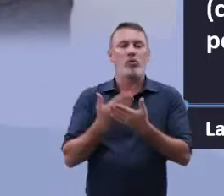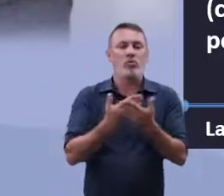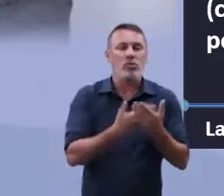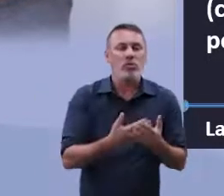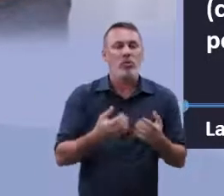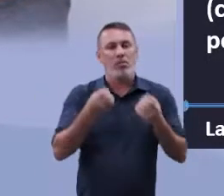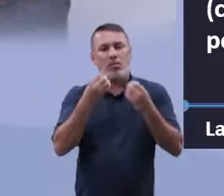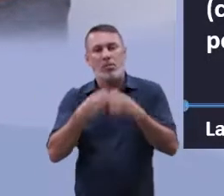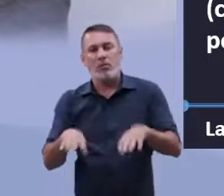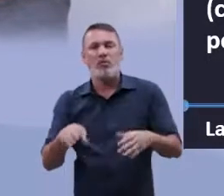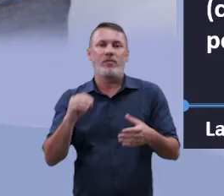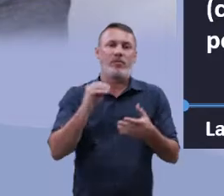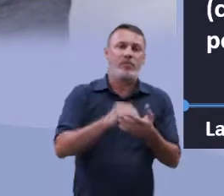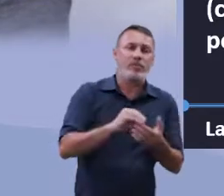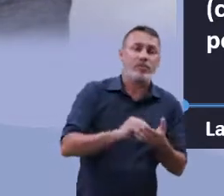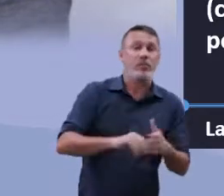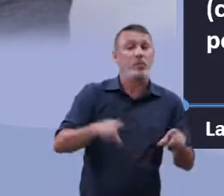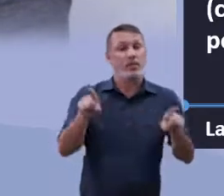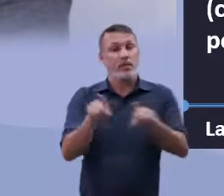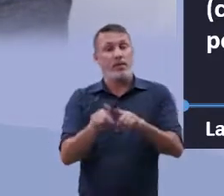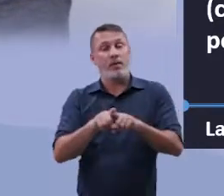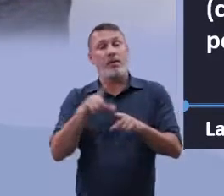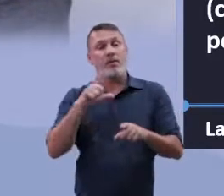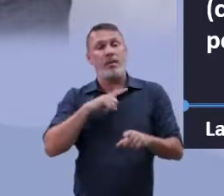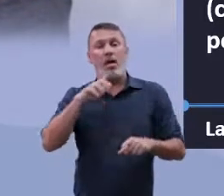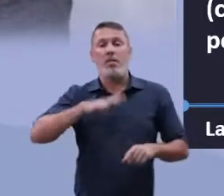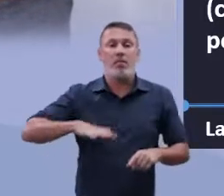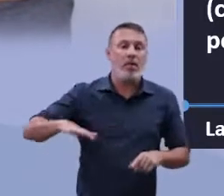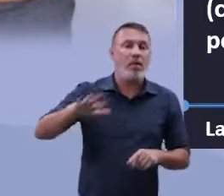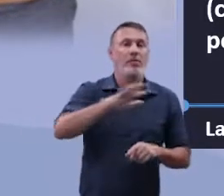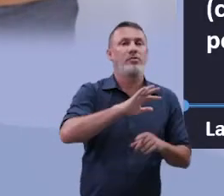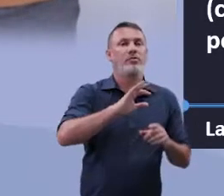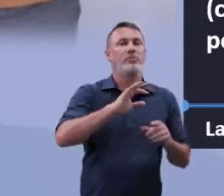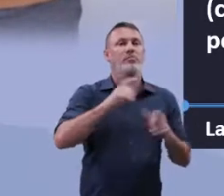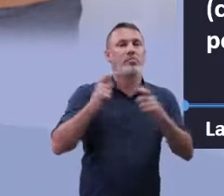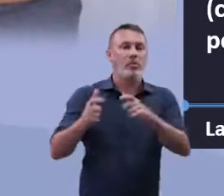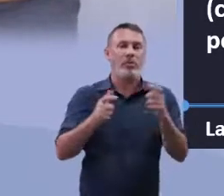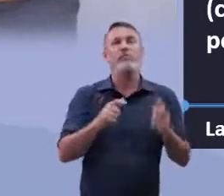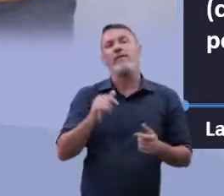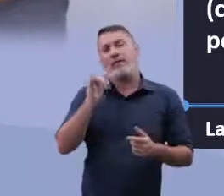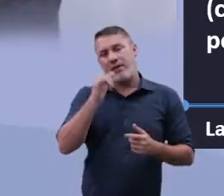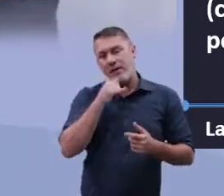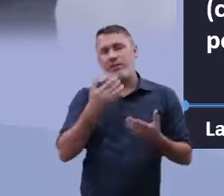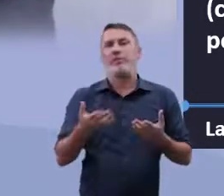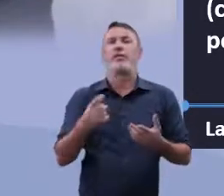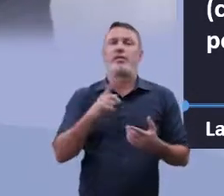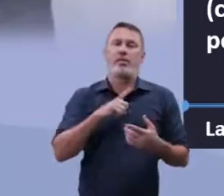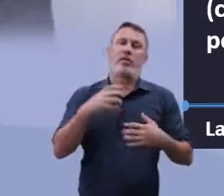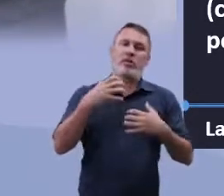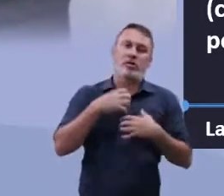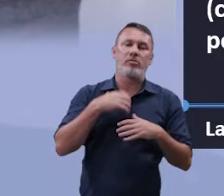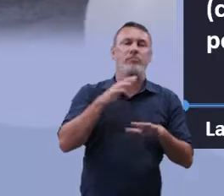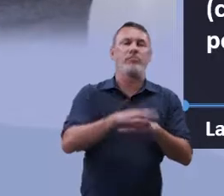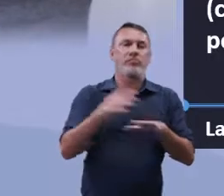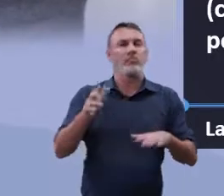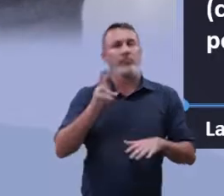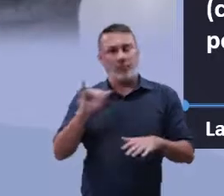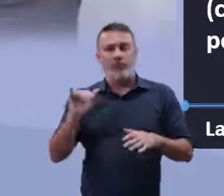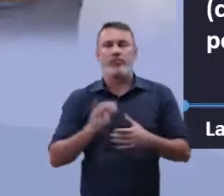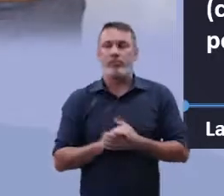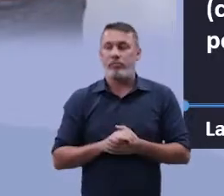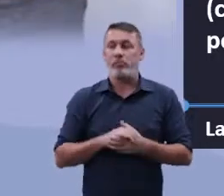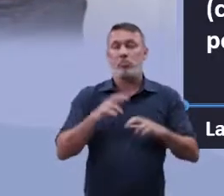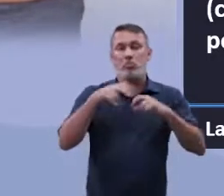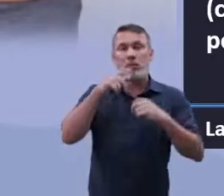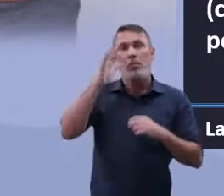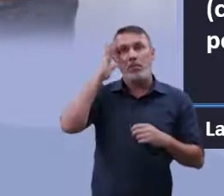em nenhum outro ambiente e, infelizmente, também vai se sentir excluído. Então, eu não penso só dar